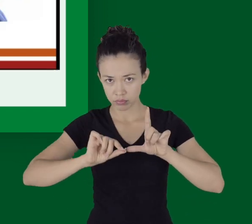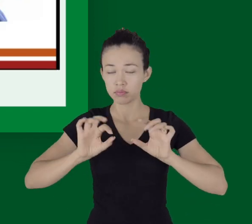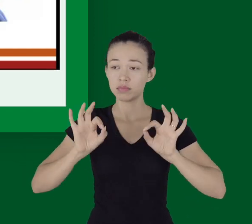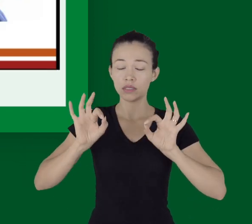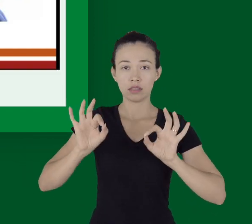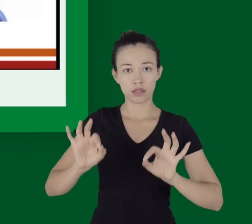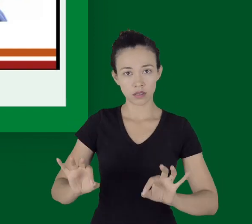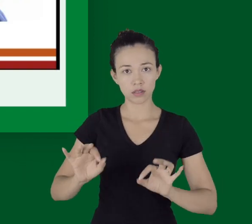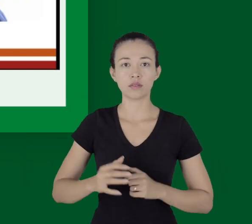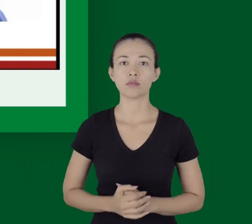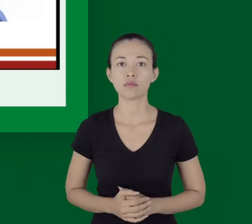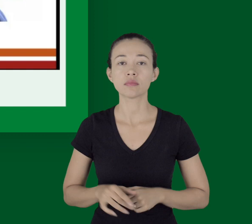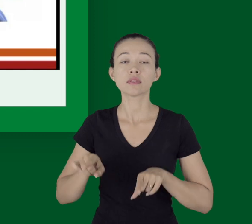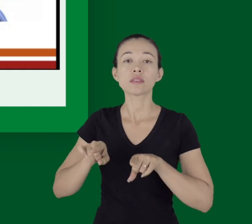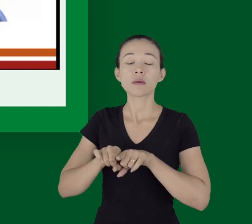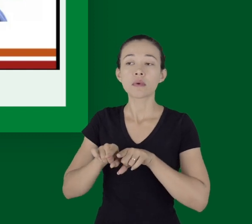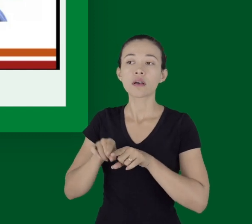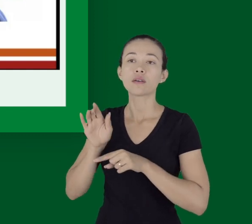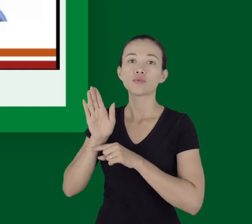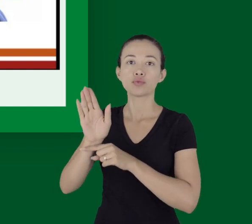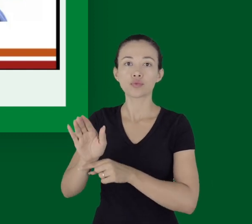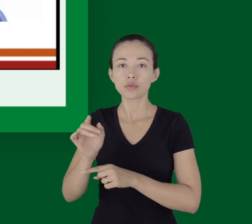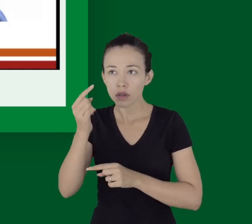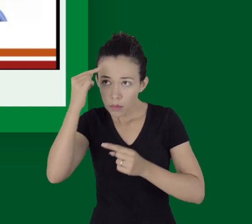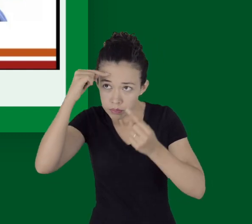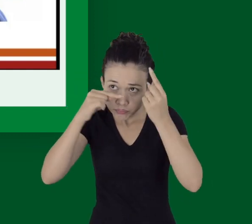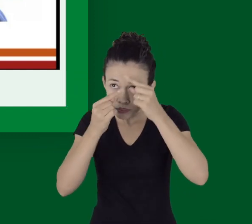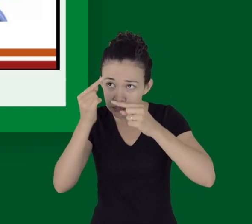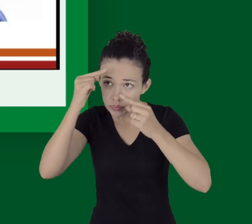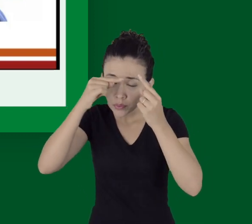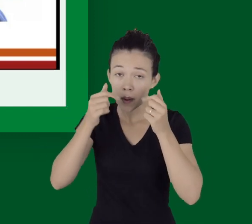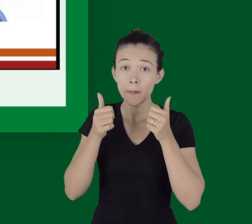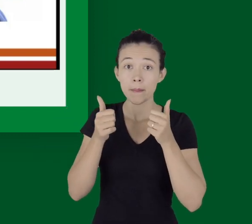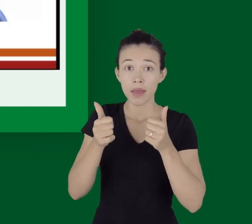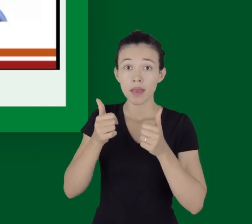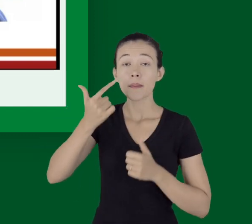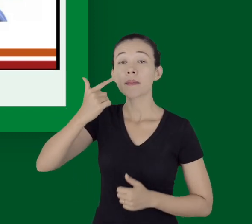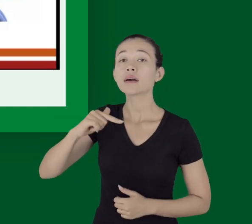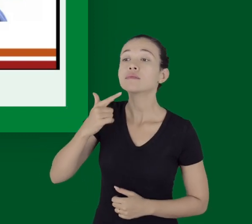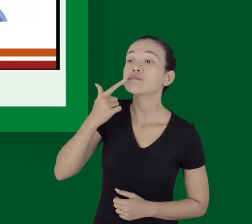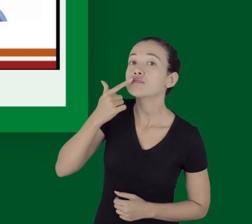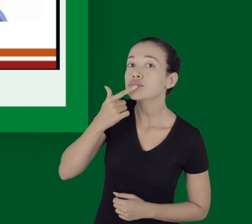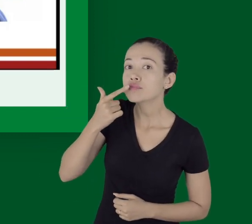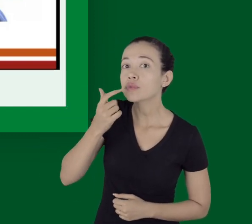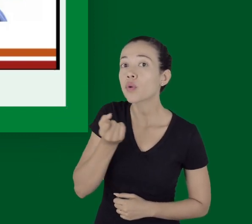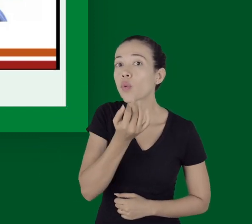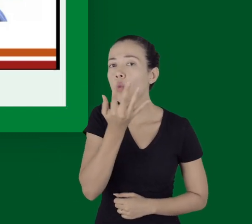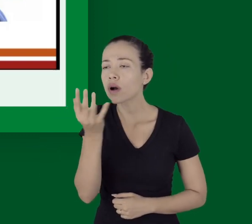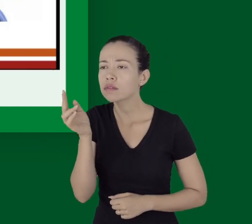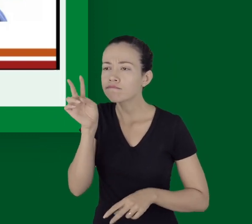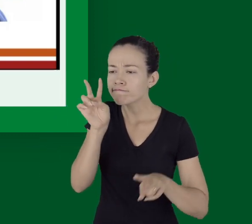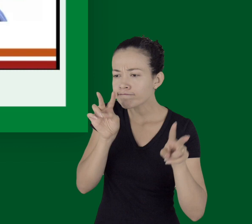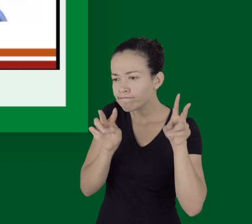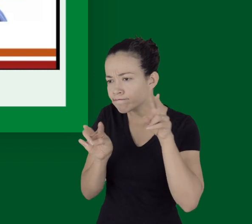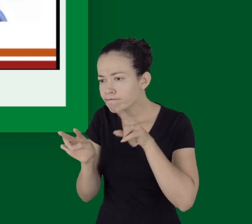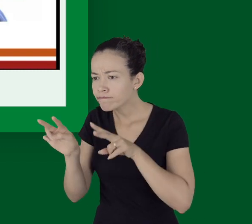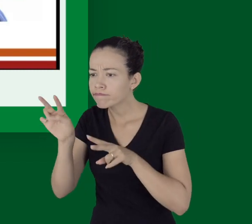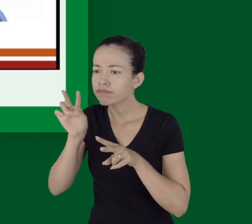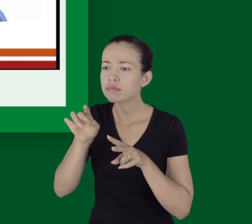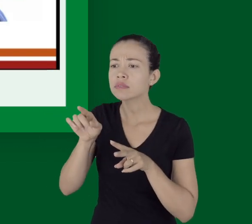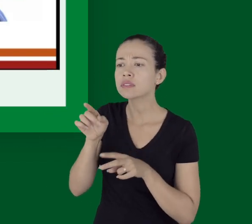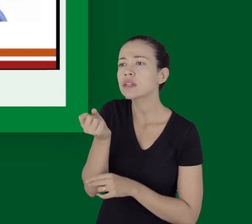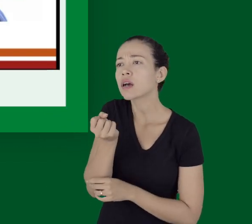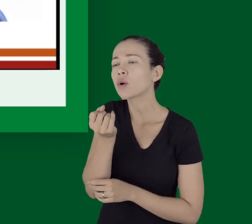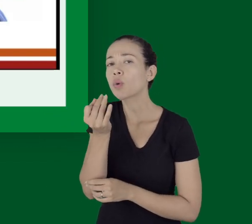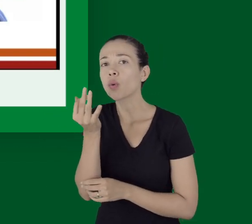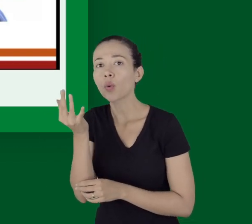medida para prevenir esse processo, de um modo geral, a gente vai ter um alerta para oxigenação adequada, garantir hemodinâmica, atentar para